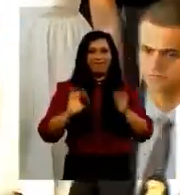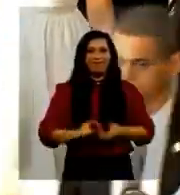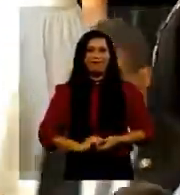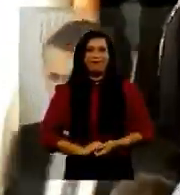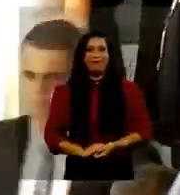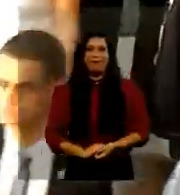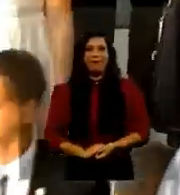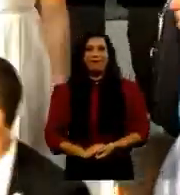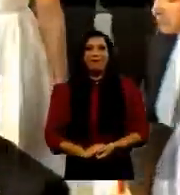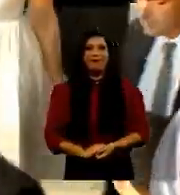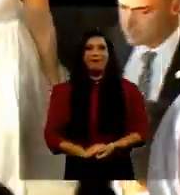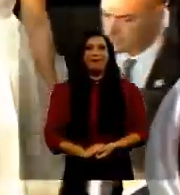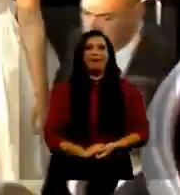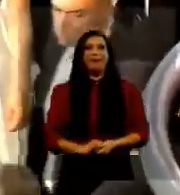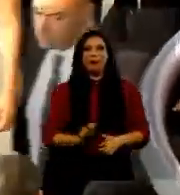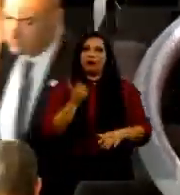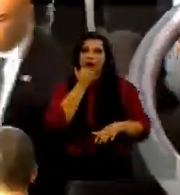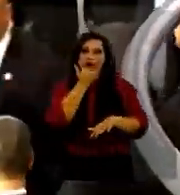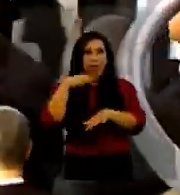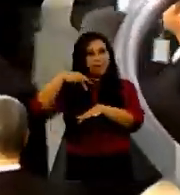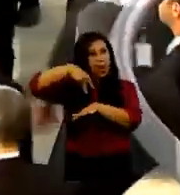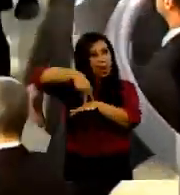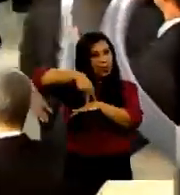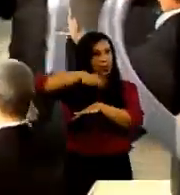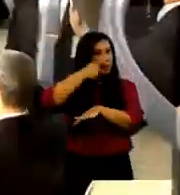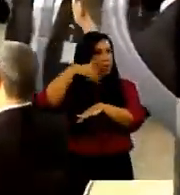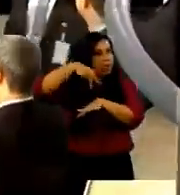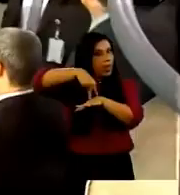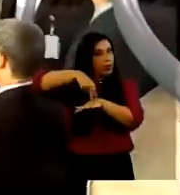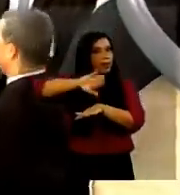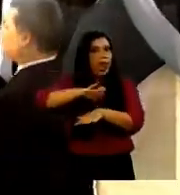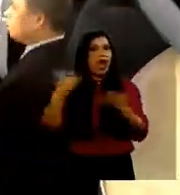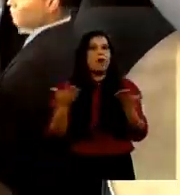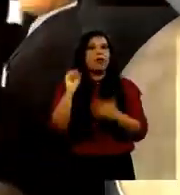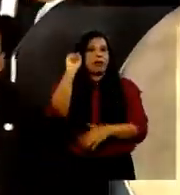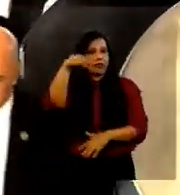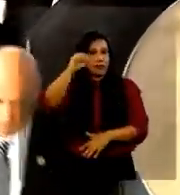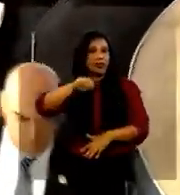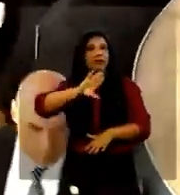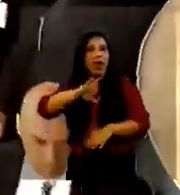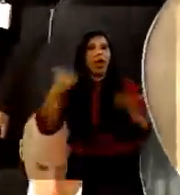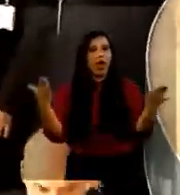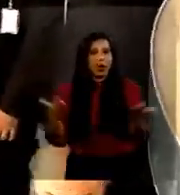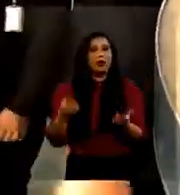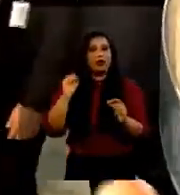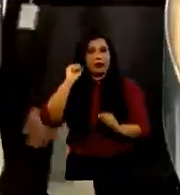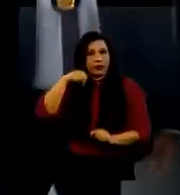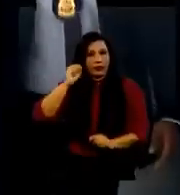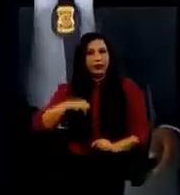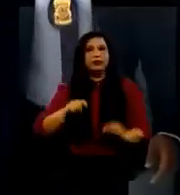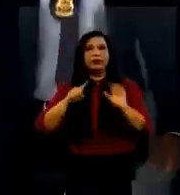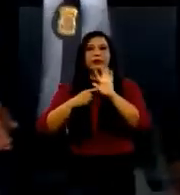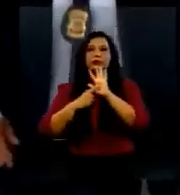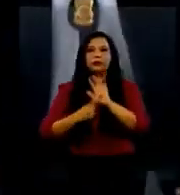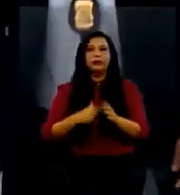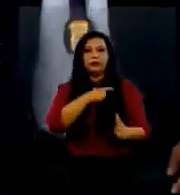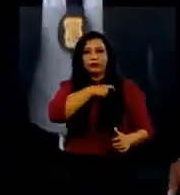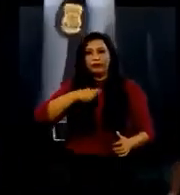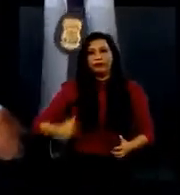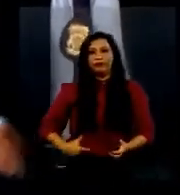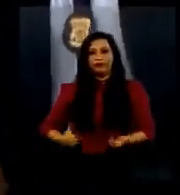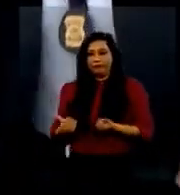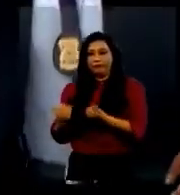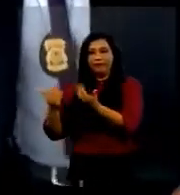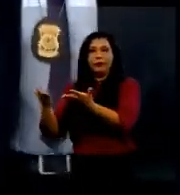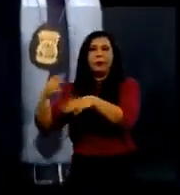Dirigem-se ao parlatório. Não, parlatório. Vamos para o parlatório, então. Agora sim vai ser a transferência da faixa, né? E o